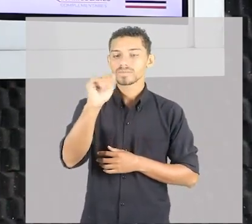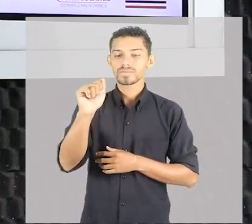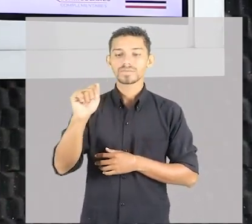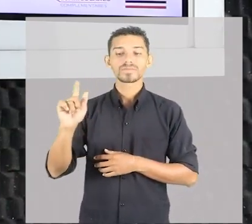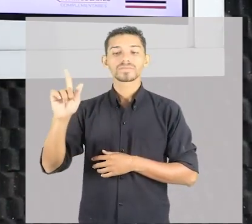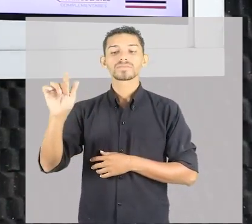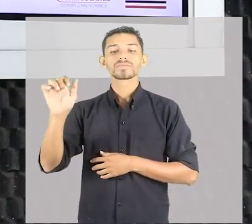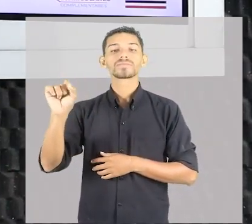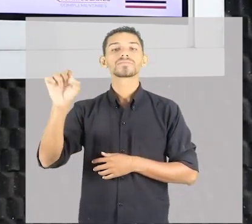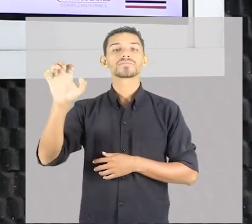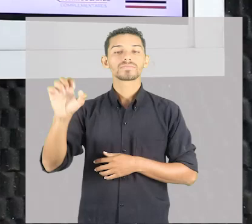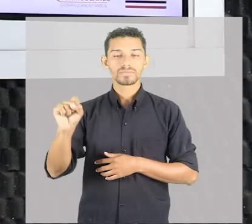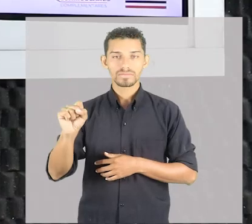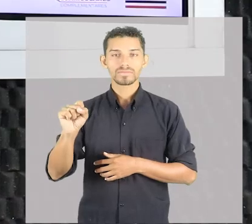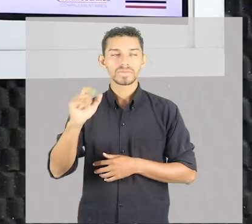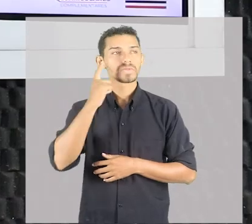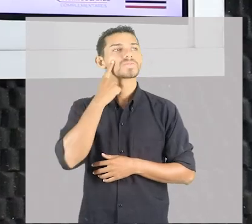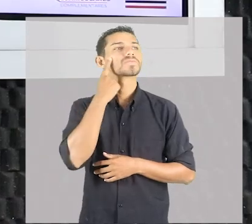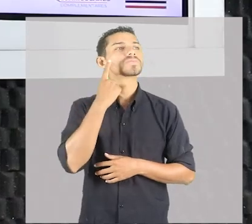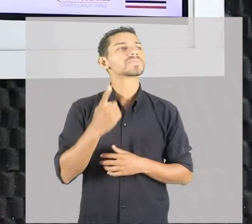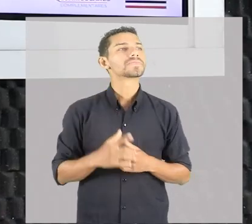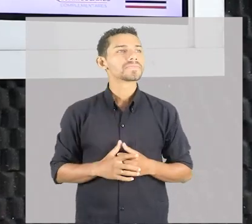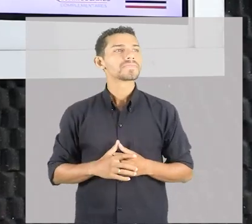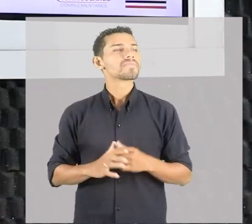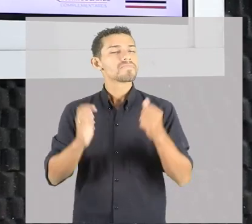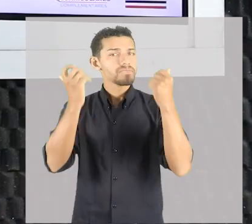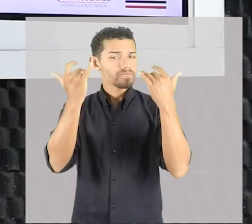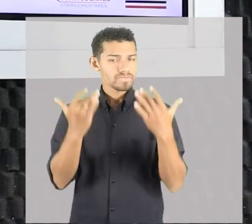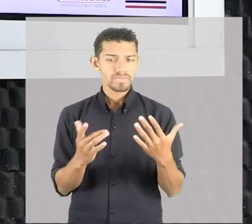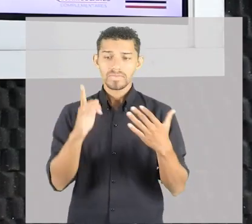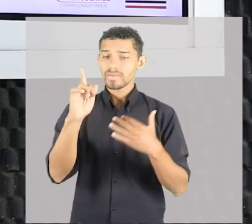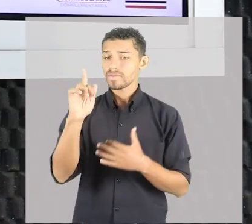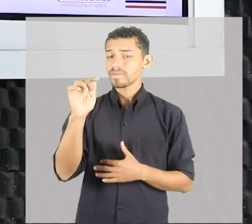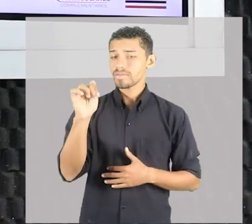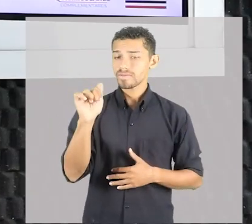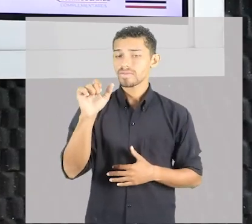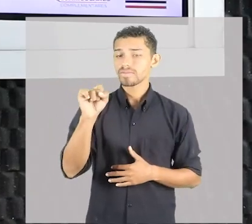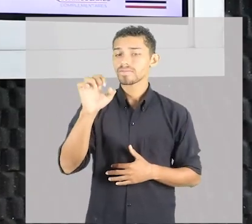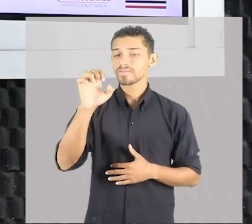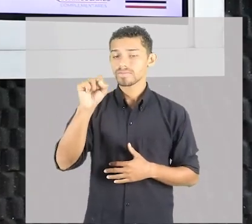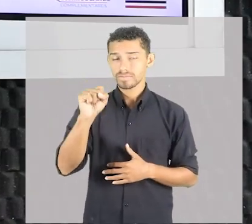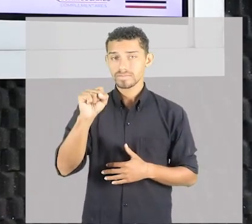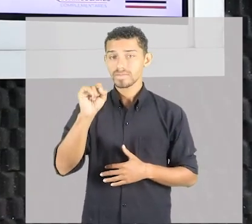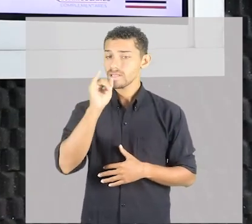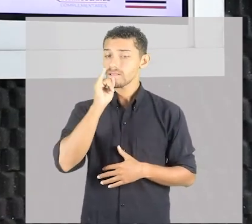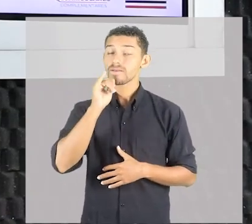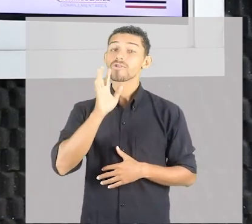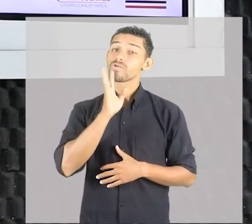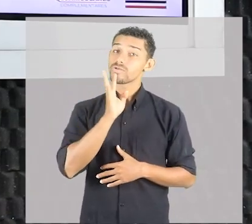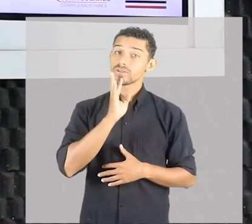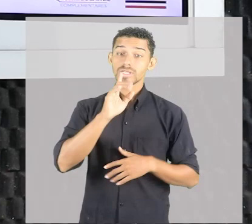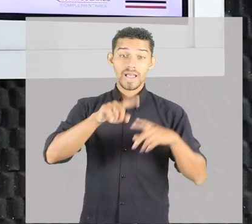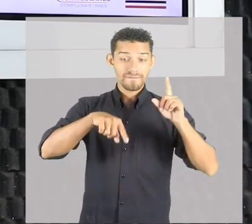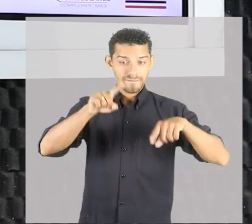você conheça quando eu falo em gases eu preciso que você conheça as